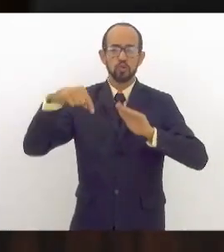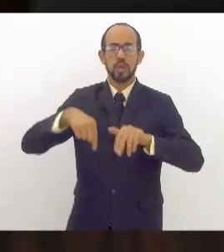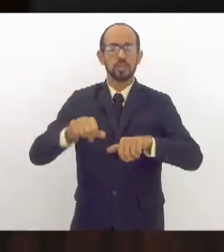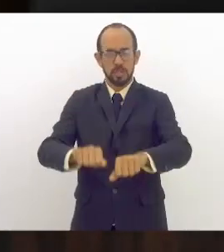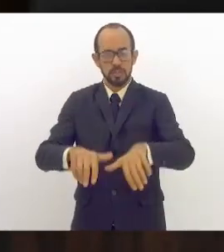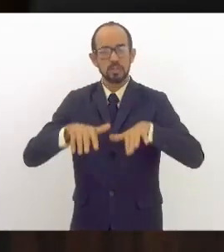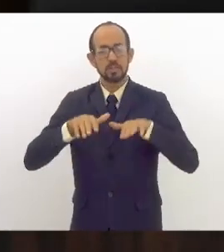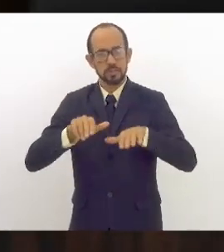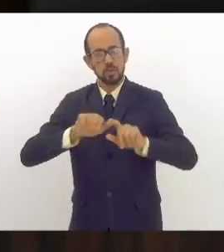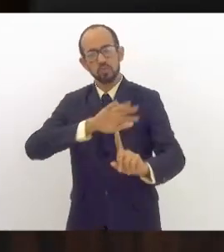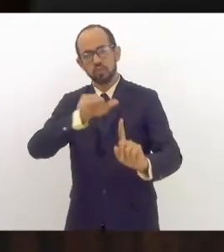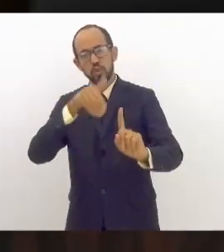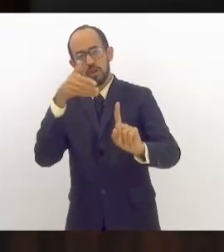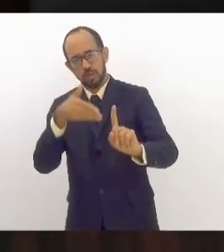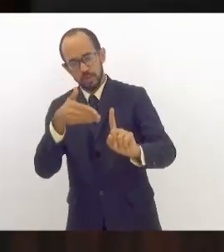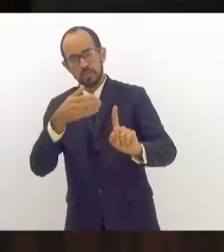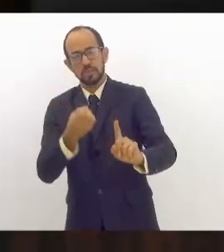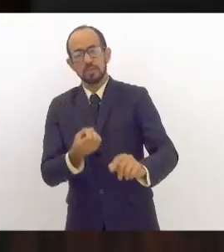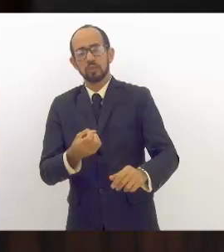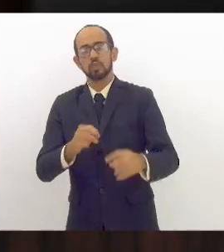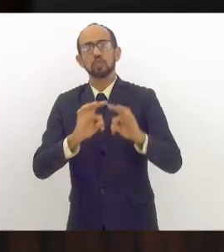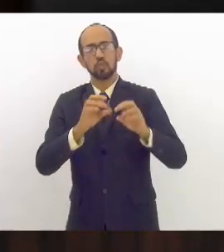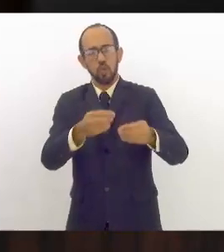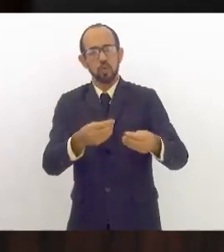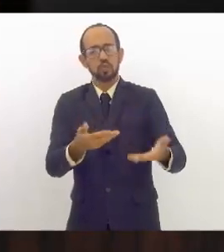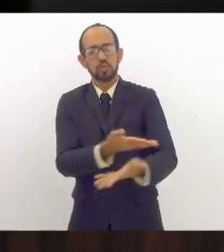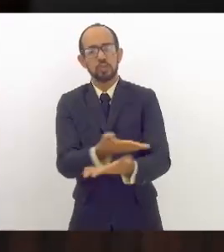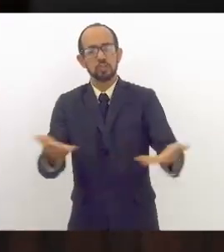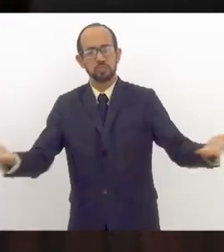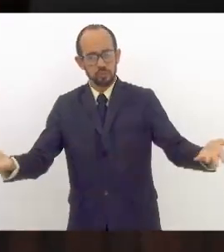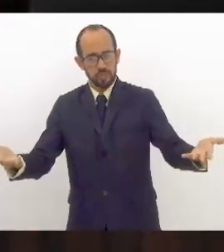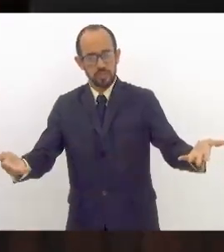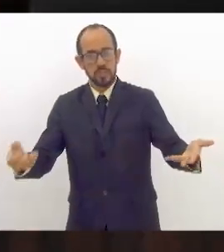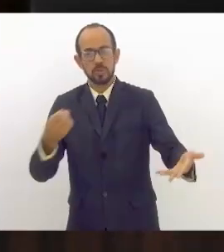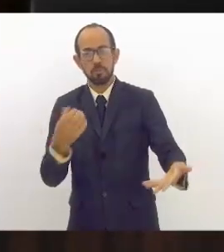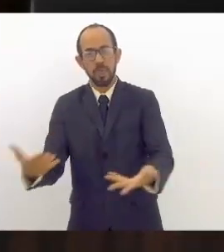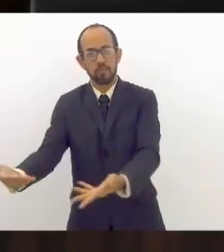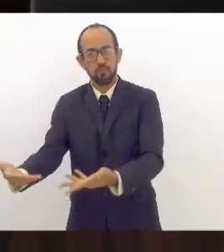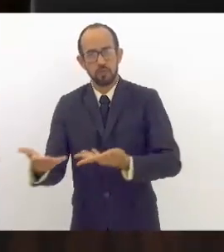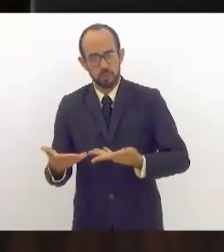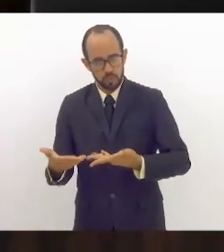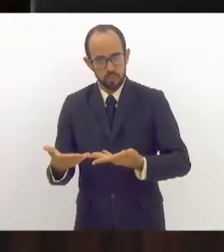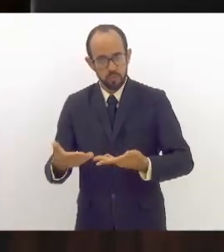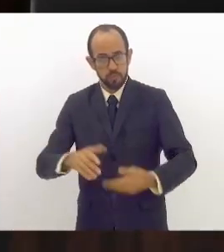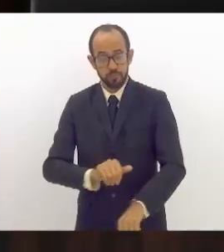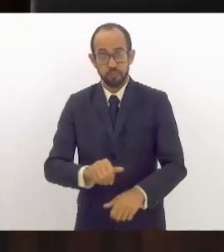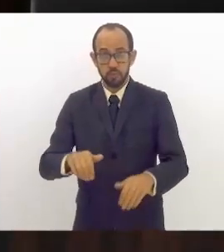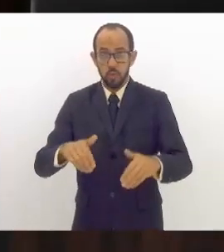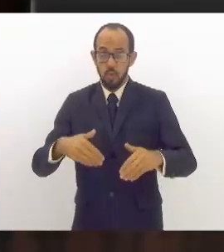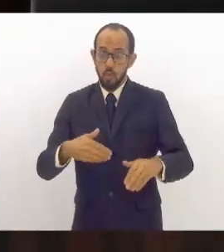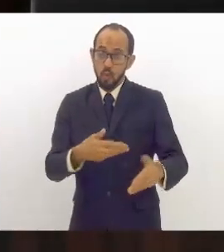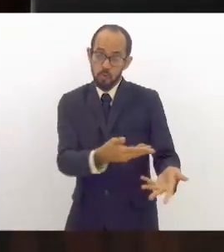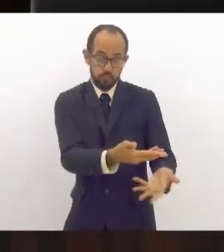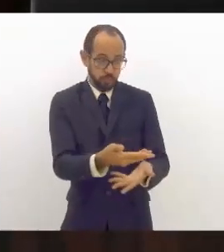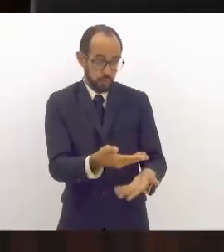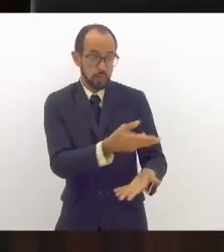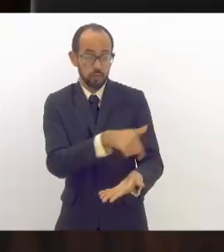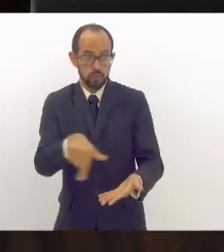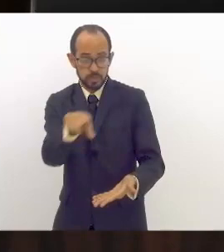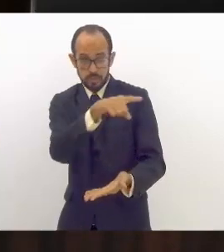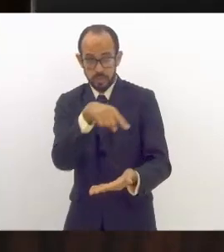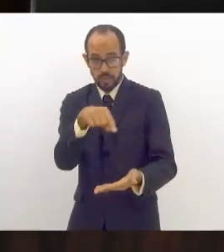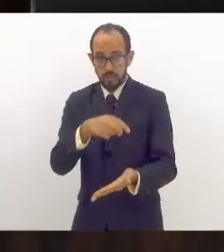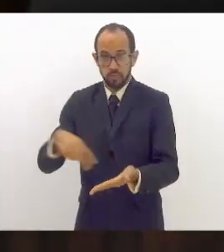sessão solene sejam todas e todos muito bem-vindos convido a todos para que nos colocamos